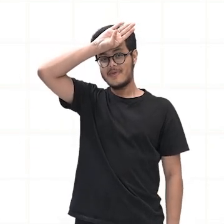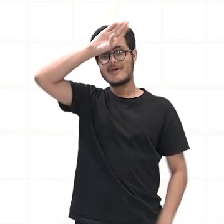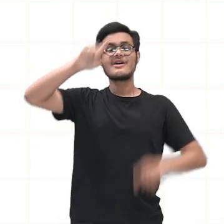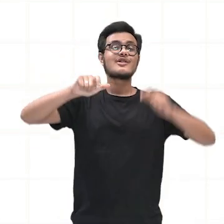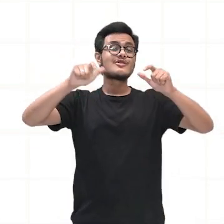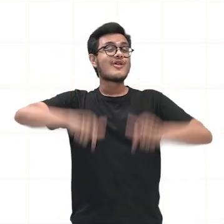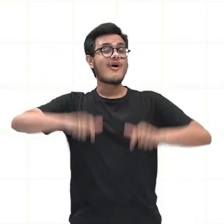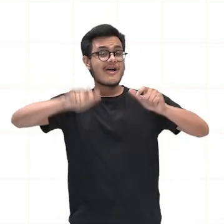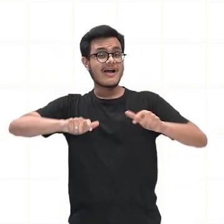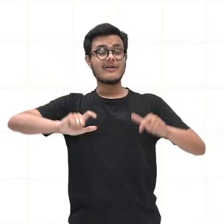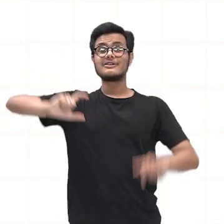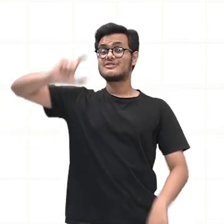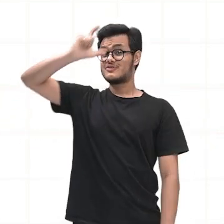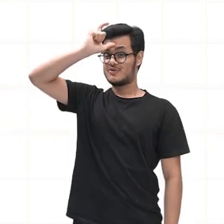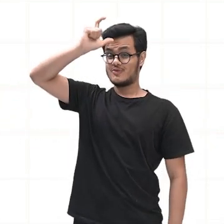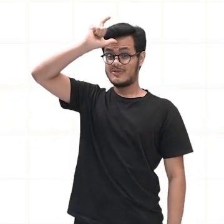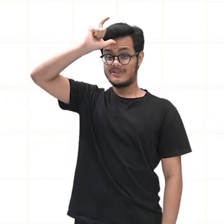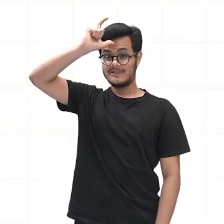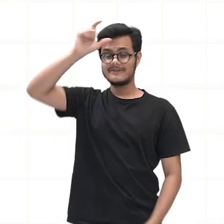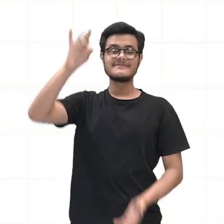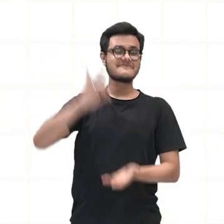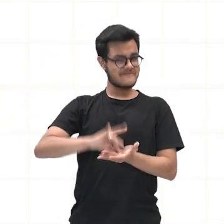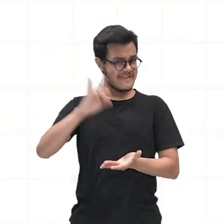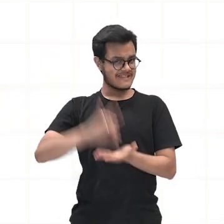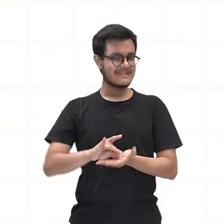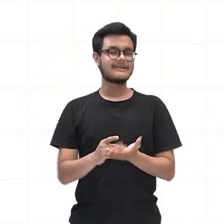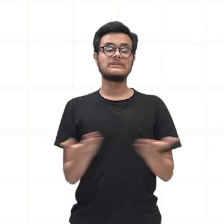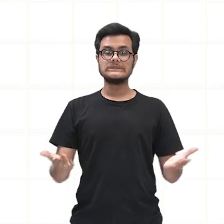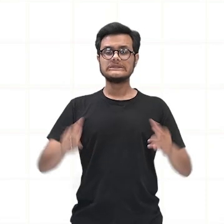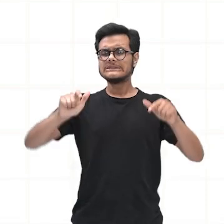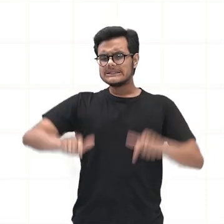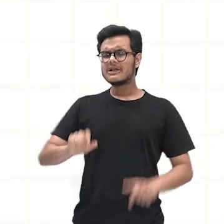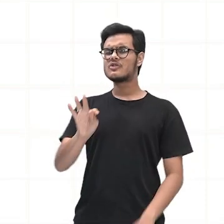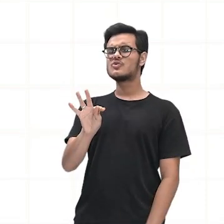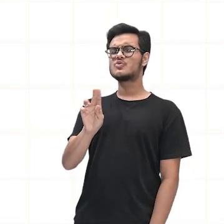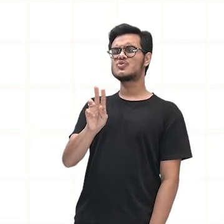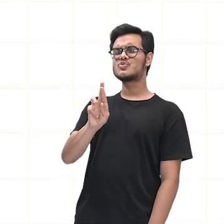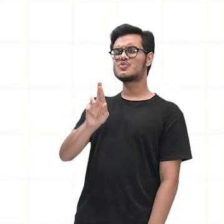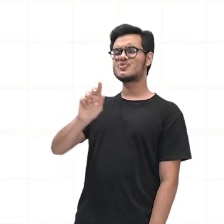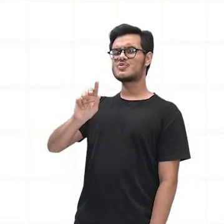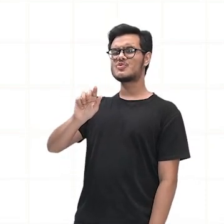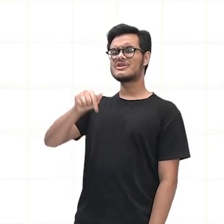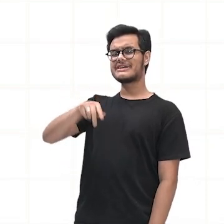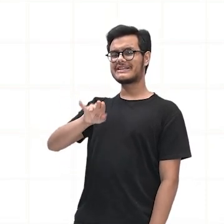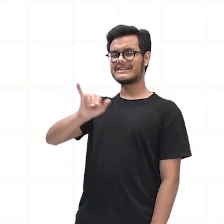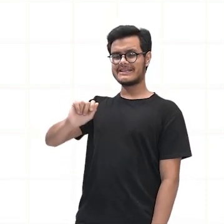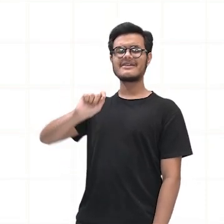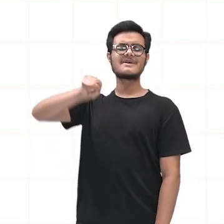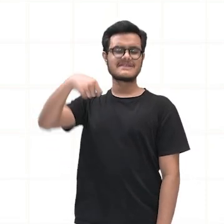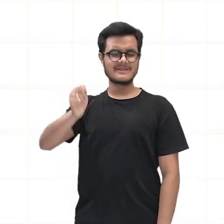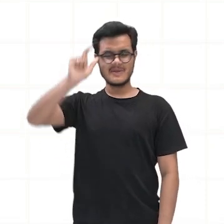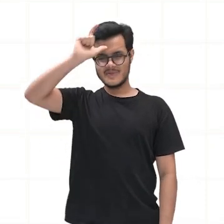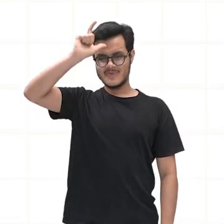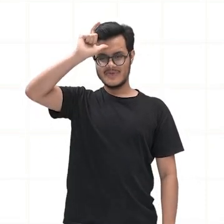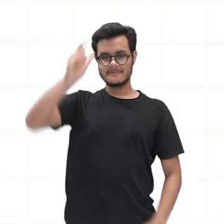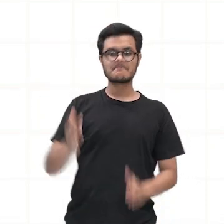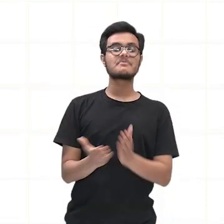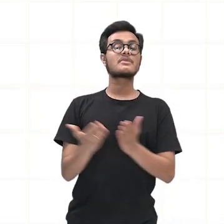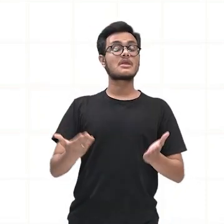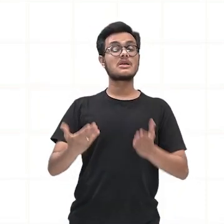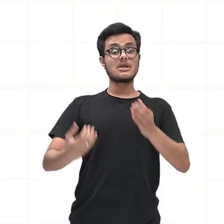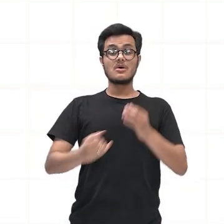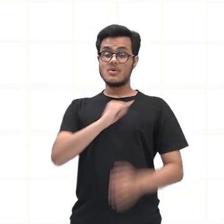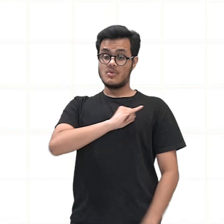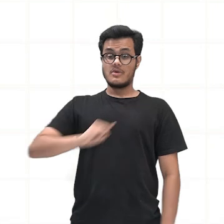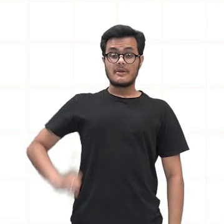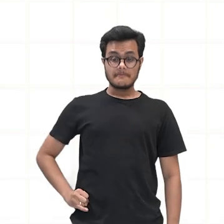da Turquia, turminha, tá? Continuando, então, olha só, agora o Império Romano do